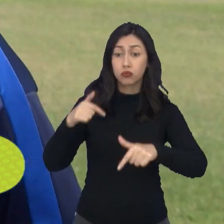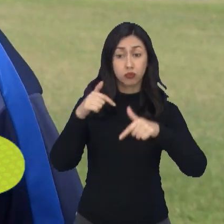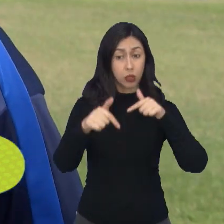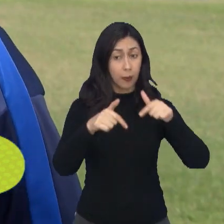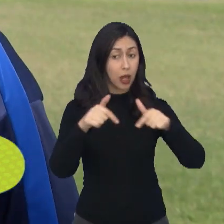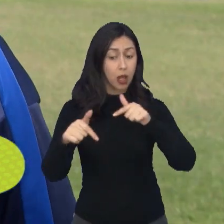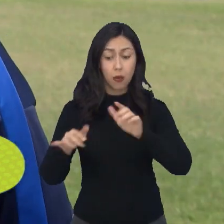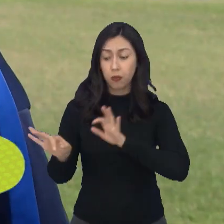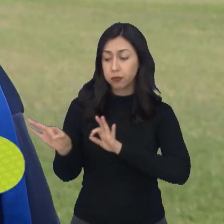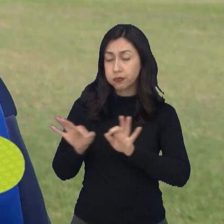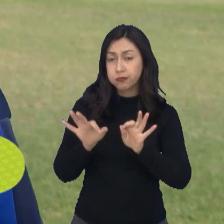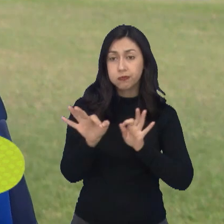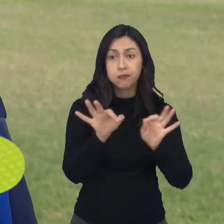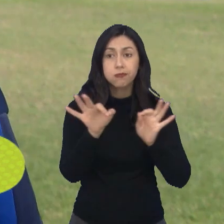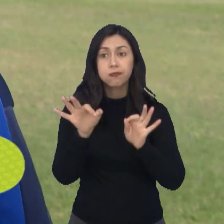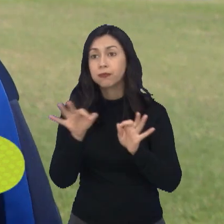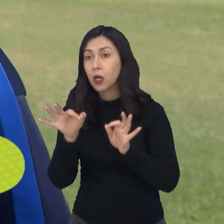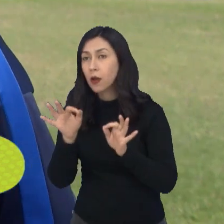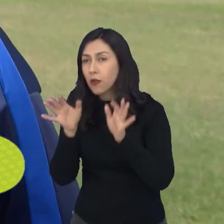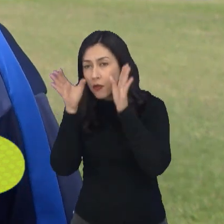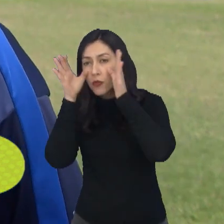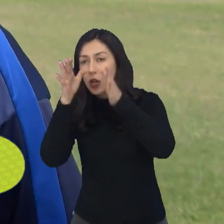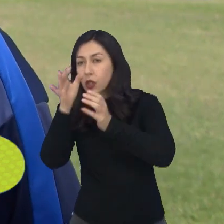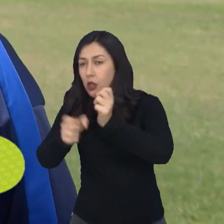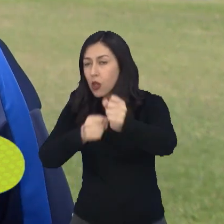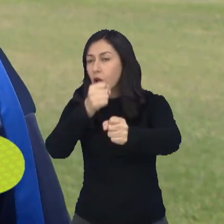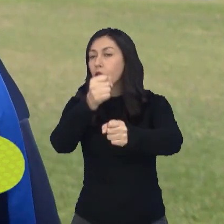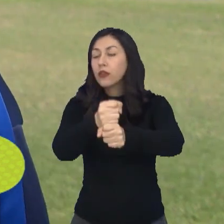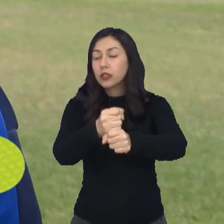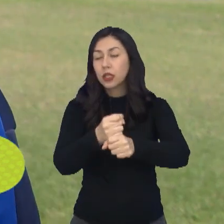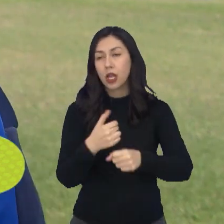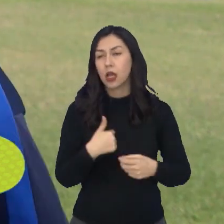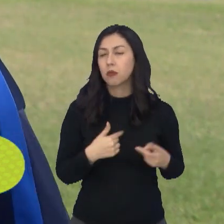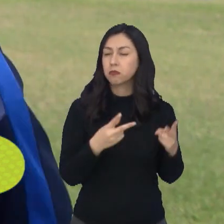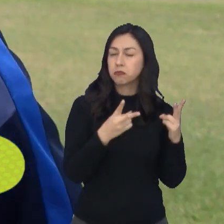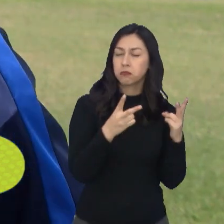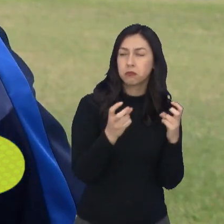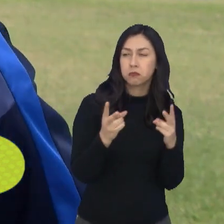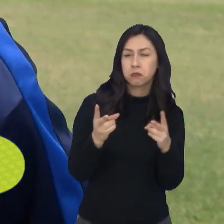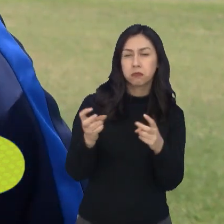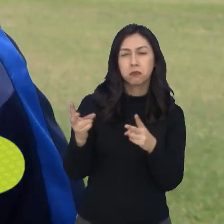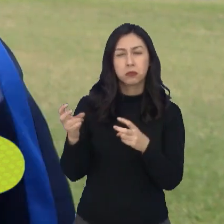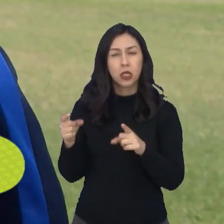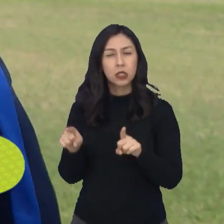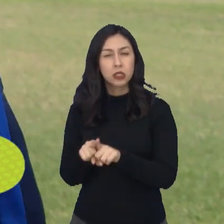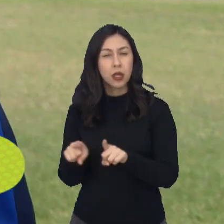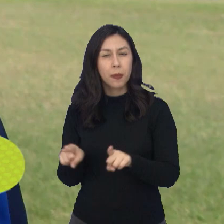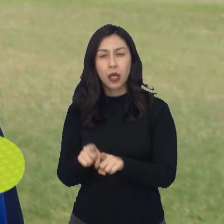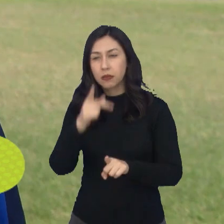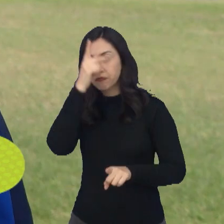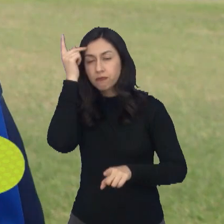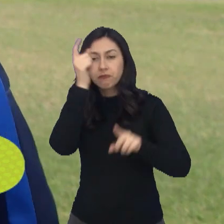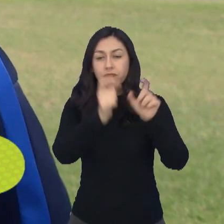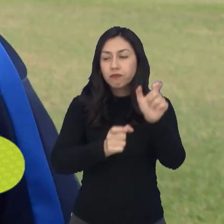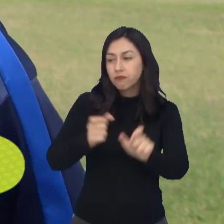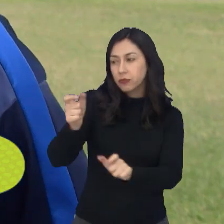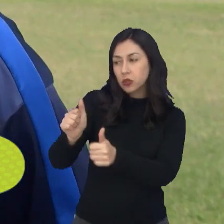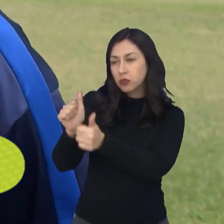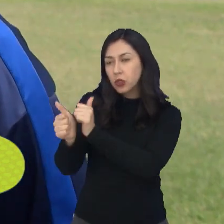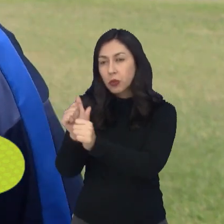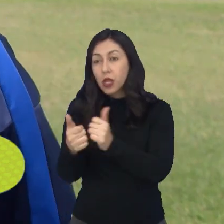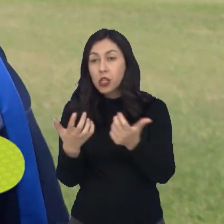justamente para planejamento do outro ano já, então vem observando os jogadores também querendo ficar no